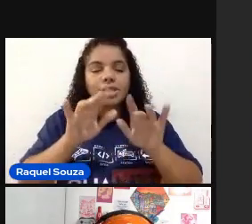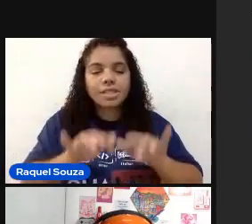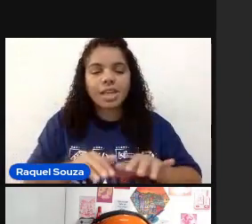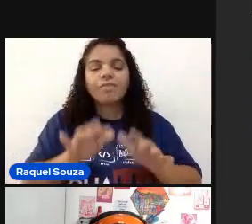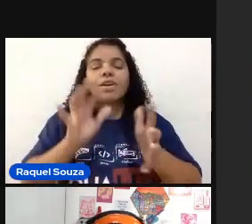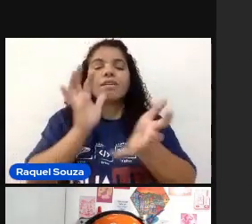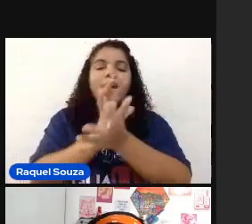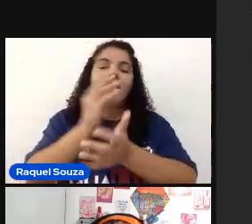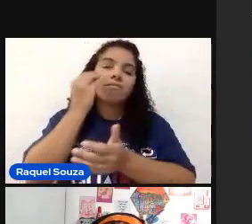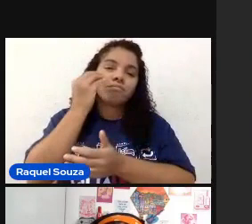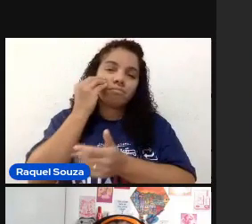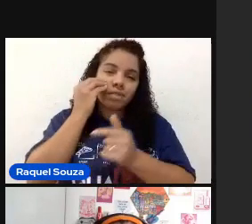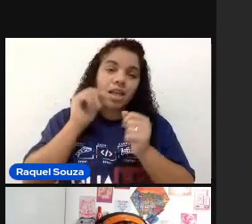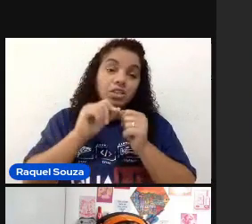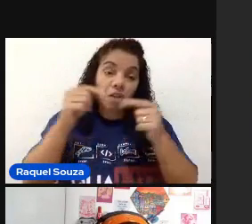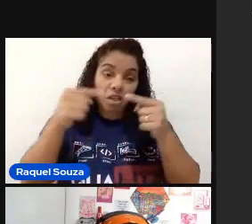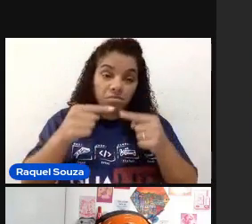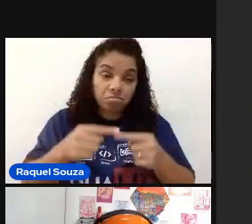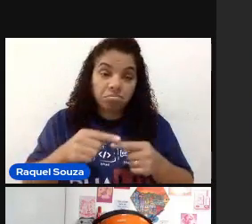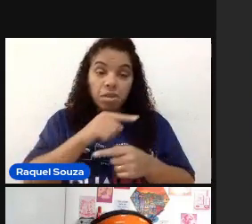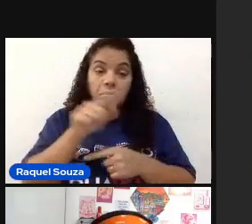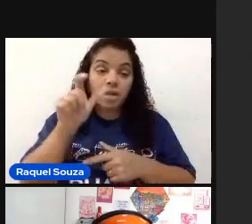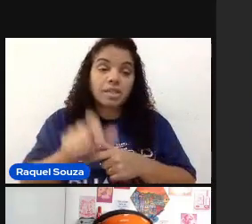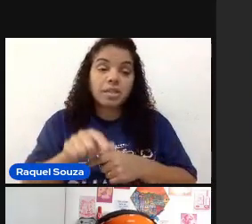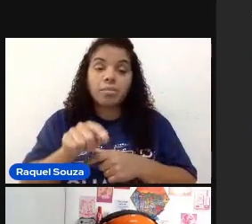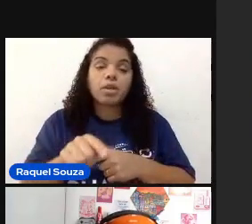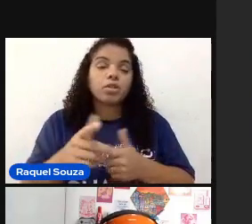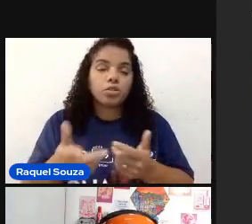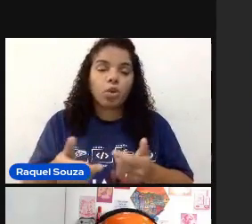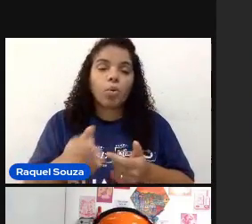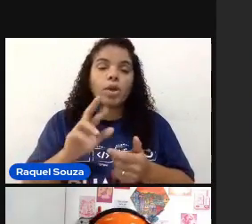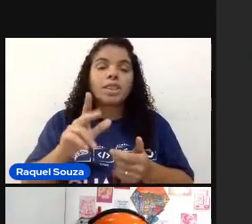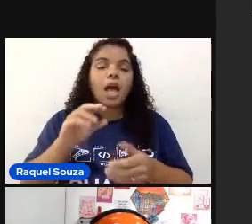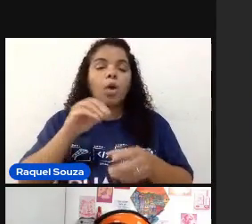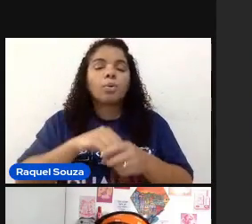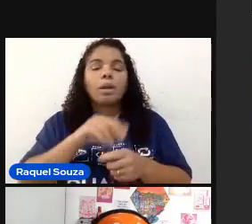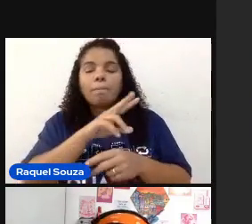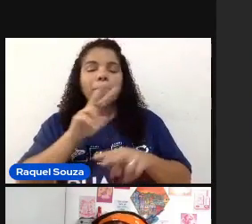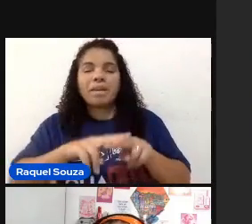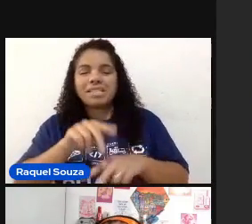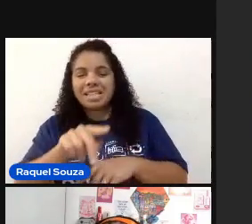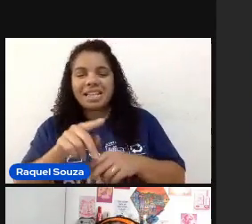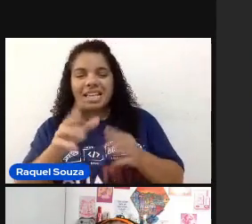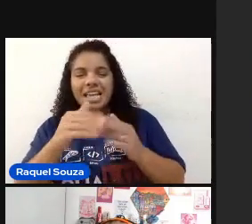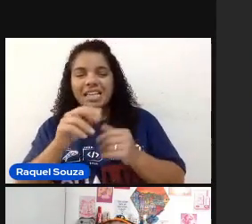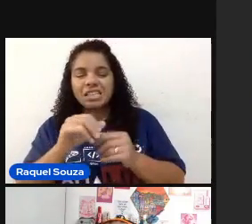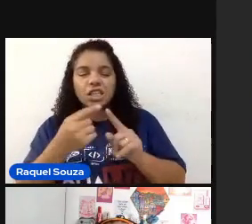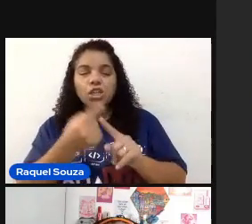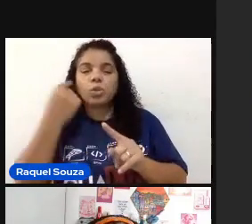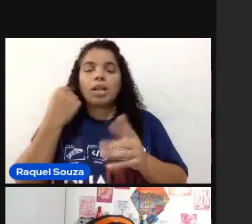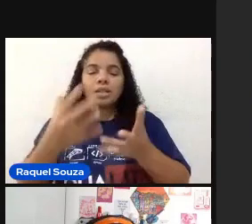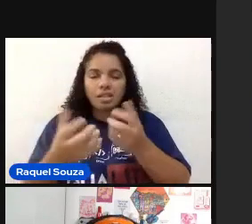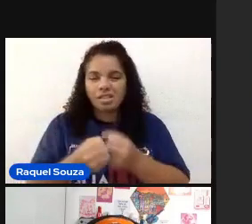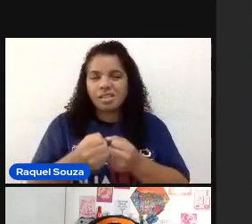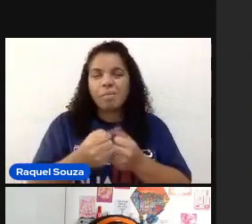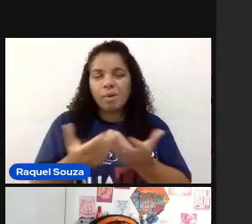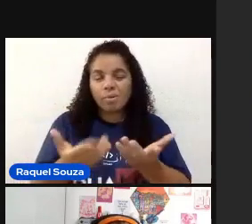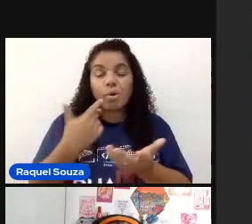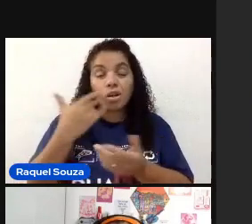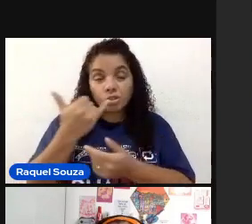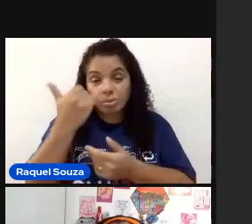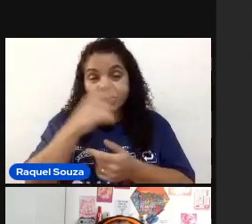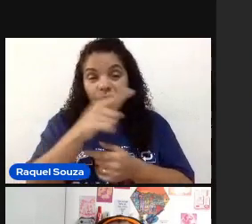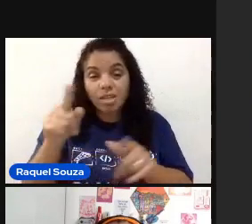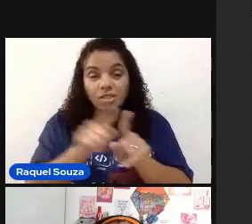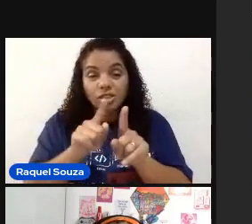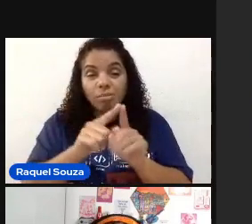teste que fazendo sentido para essa pessoa e não presa ali naquele requisito que a gente recebeu lá atrás. E aí, acho que é importante também